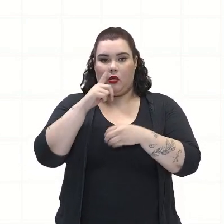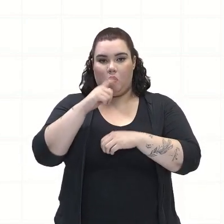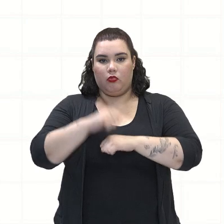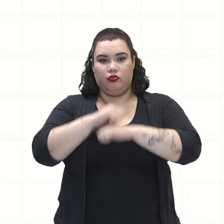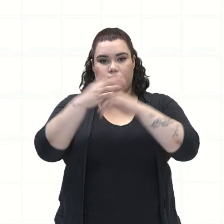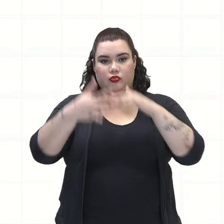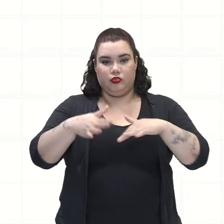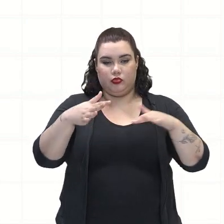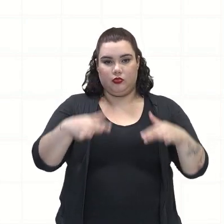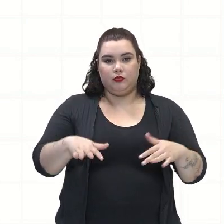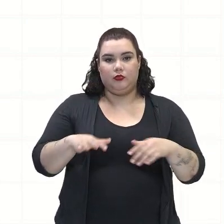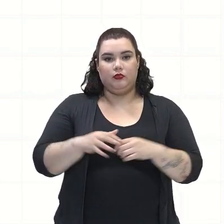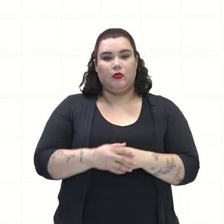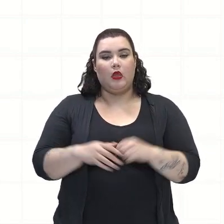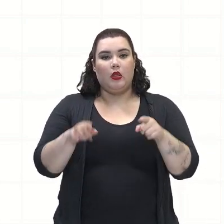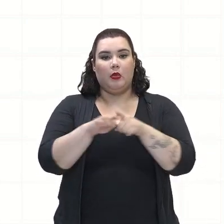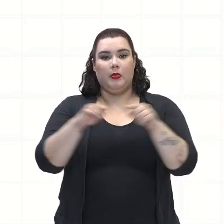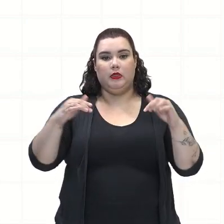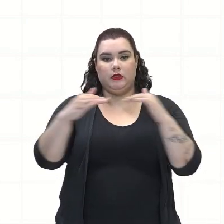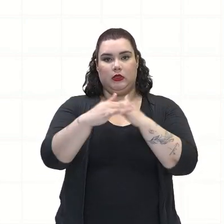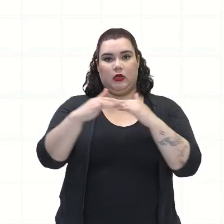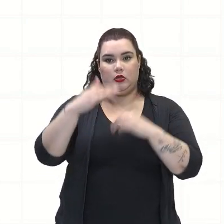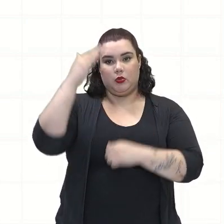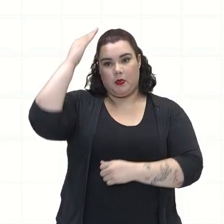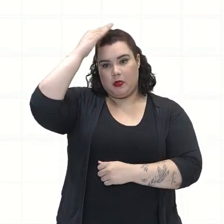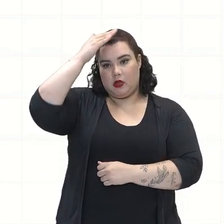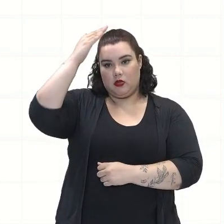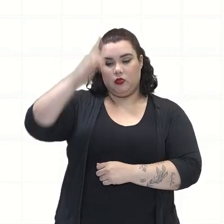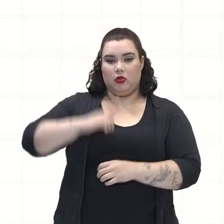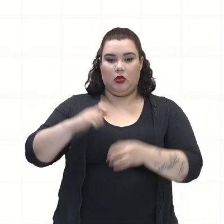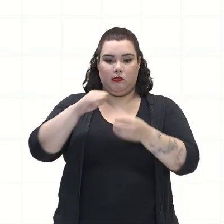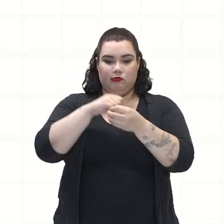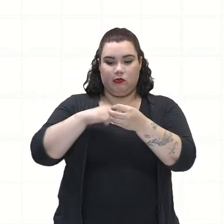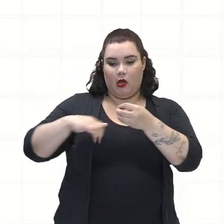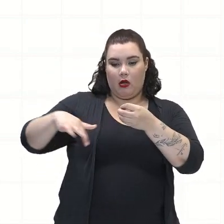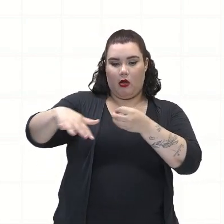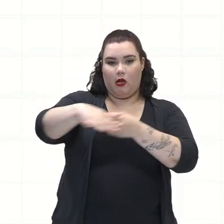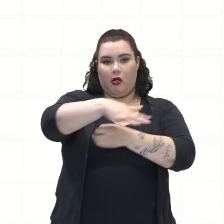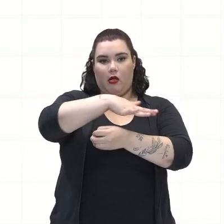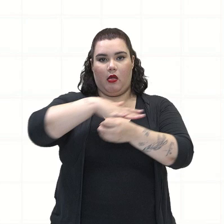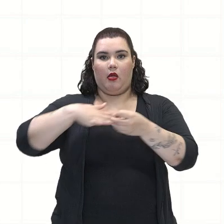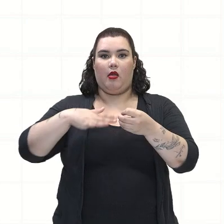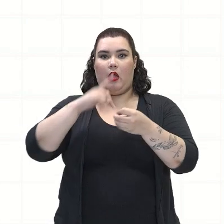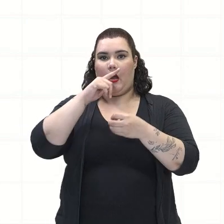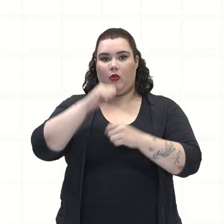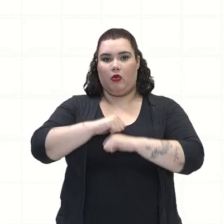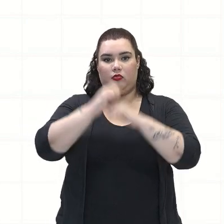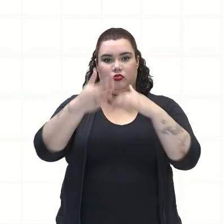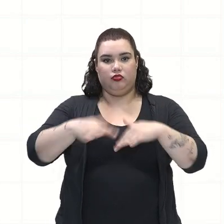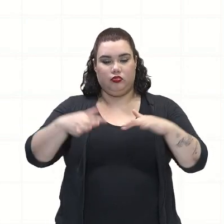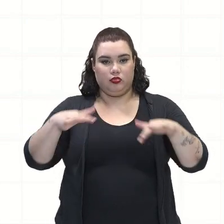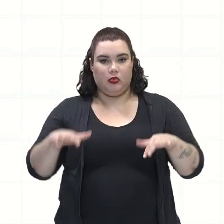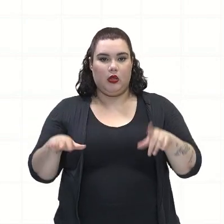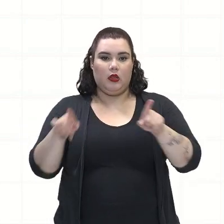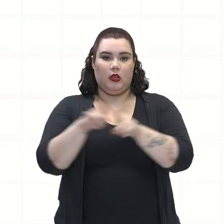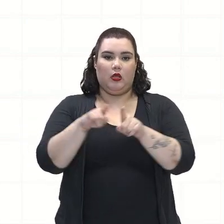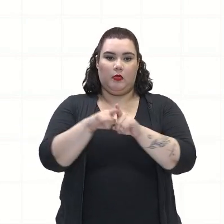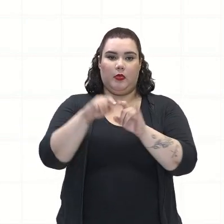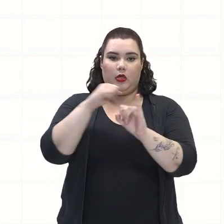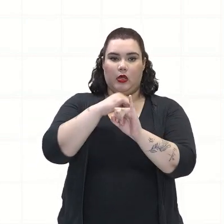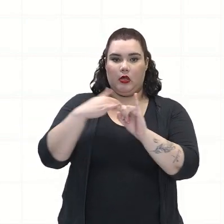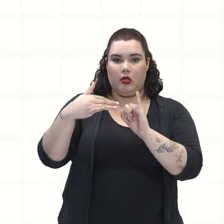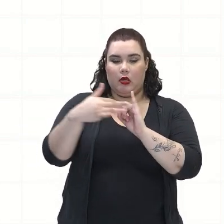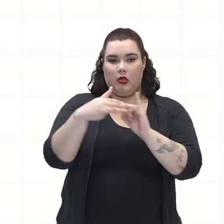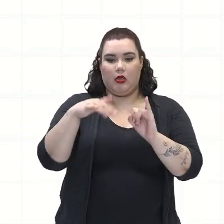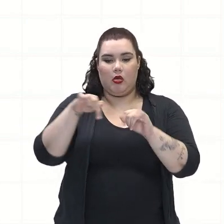tem a questão da Cidade do México, que ela fica toda conectada ao oceano, praticamente, né? As ilhas também aqui, onde fica Cuba